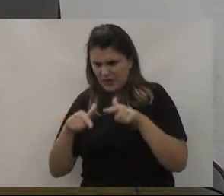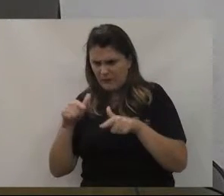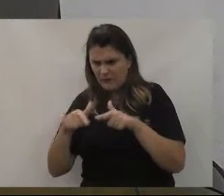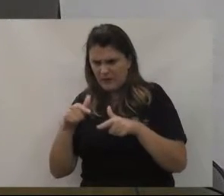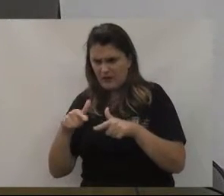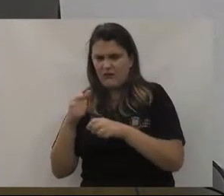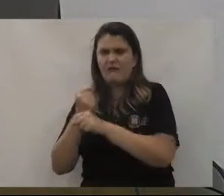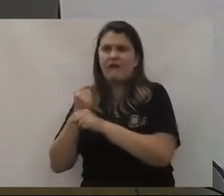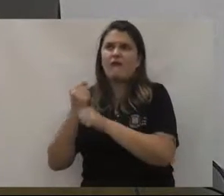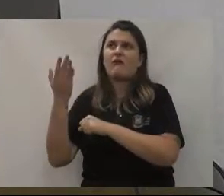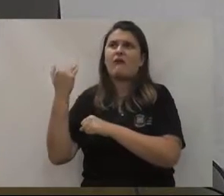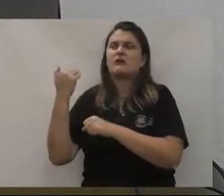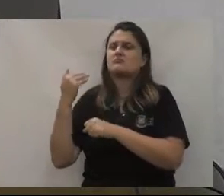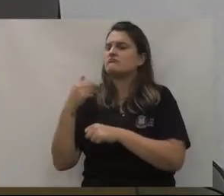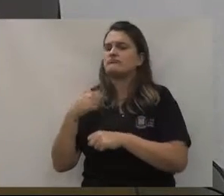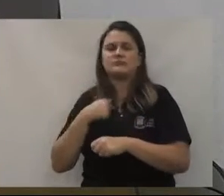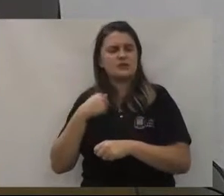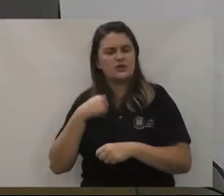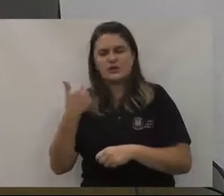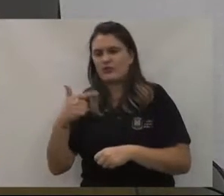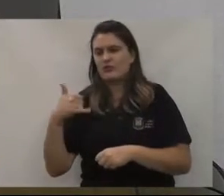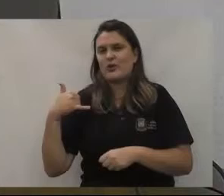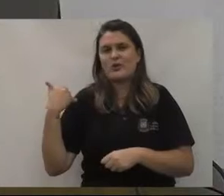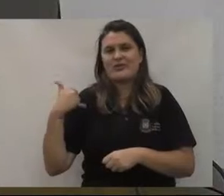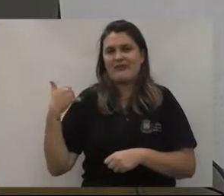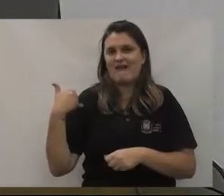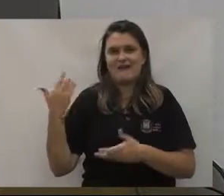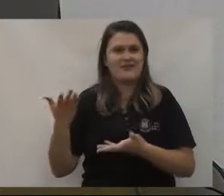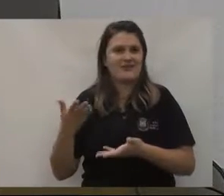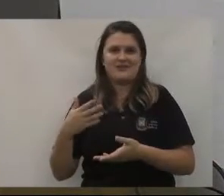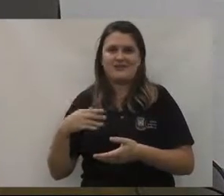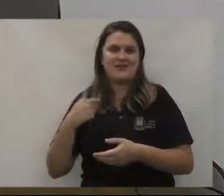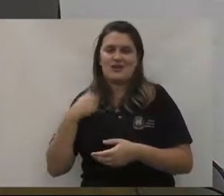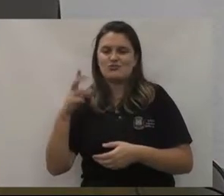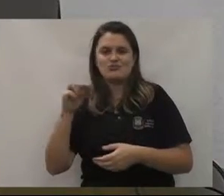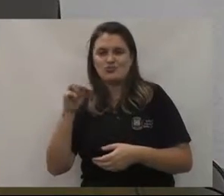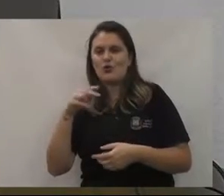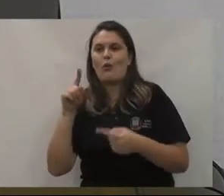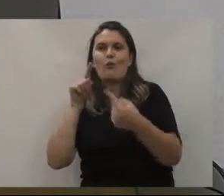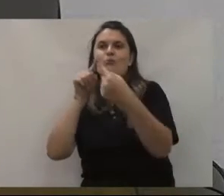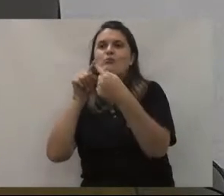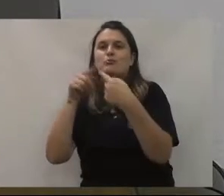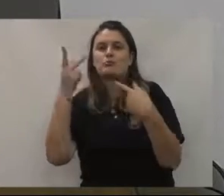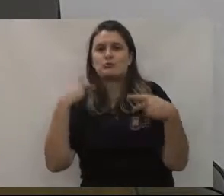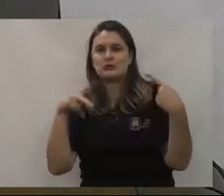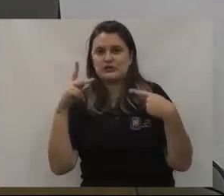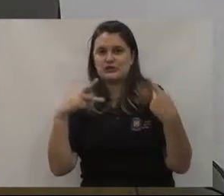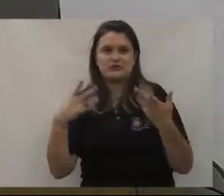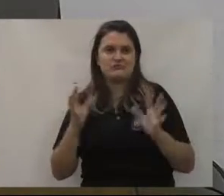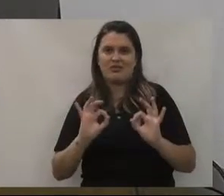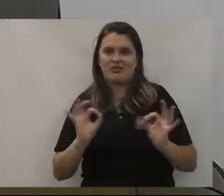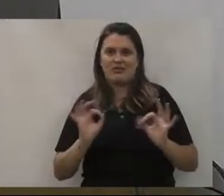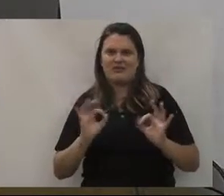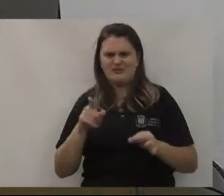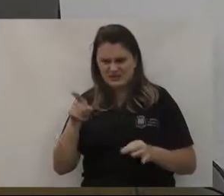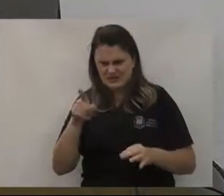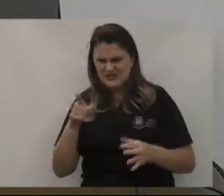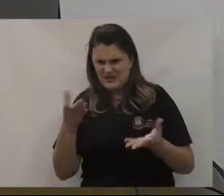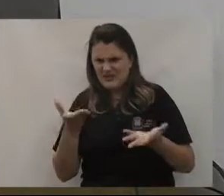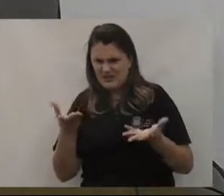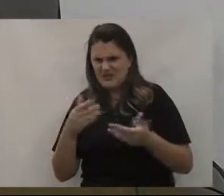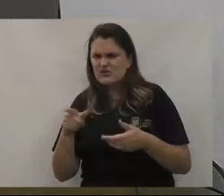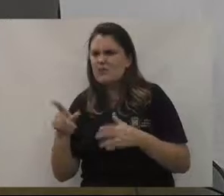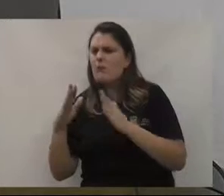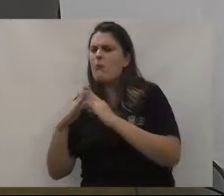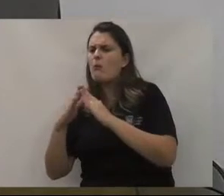há vários anos nisso aqui. Eu já não tenho mais idade para isso e nunca pretendi nada. Já me falaram, você mora no seco,